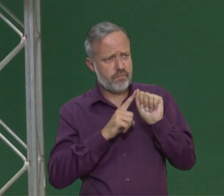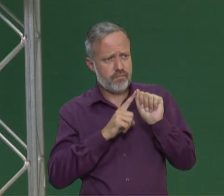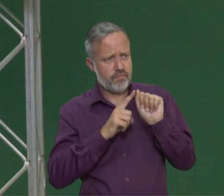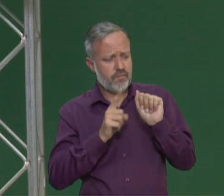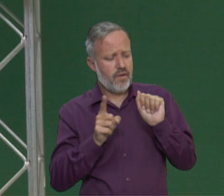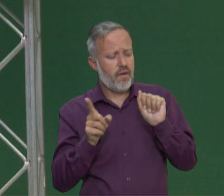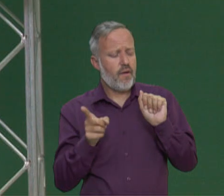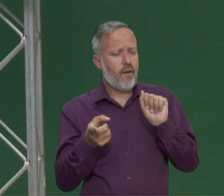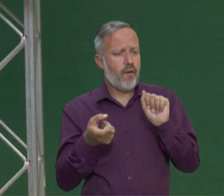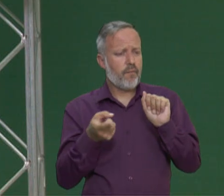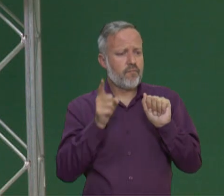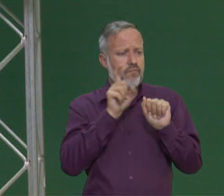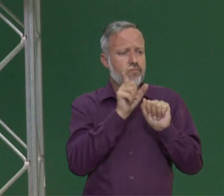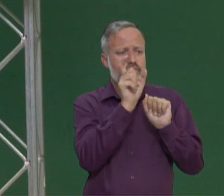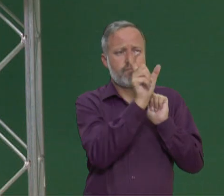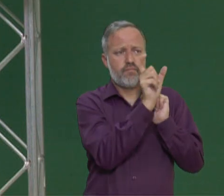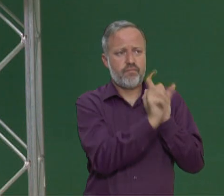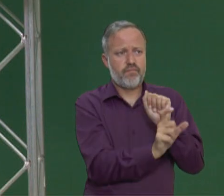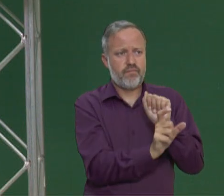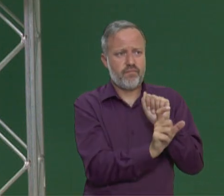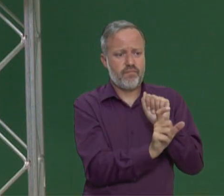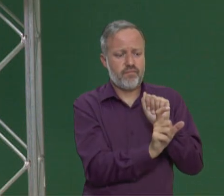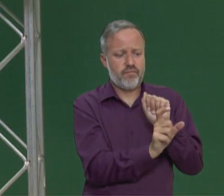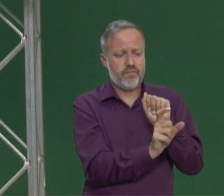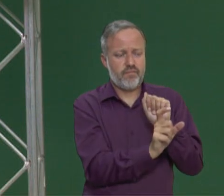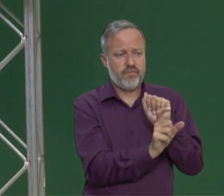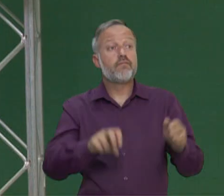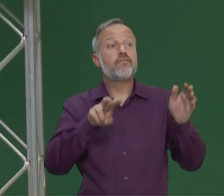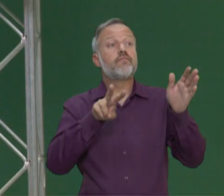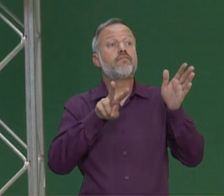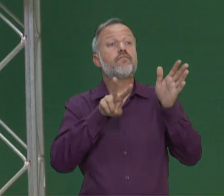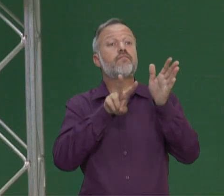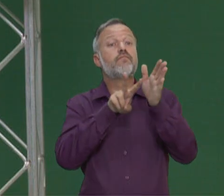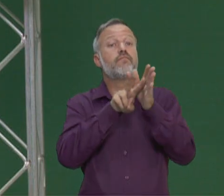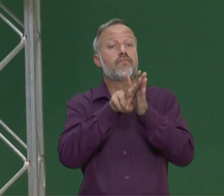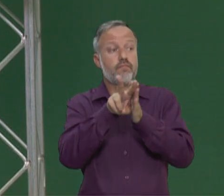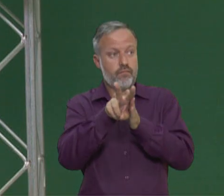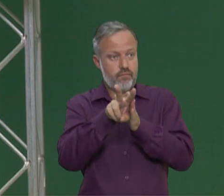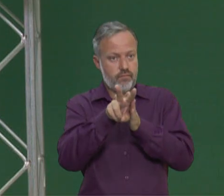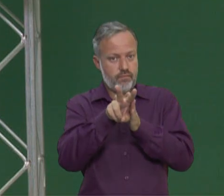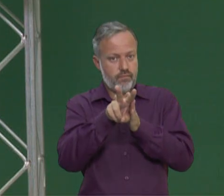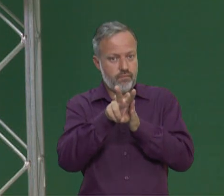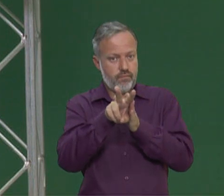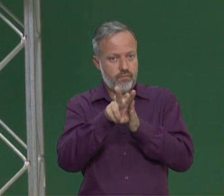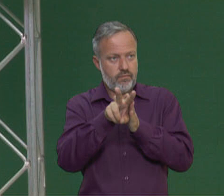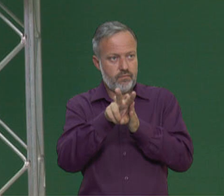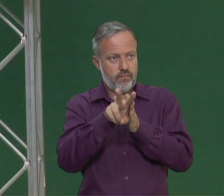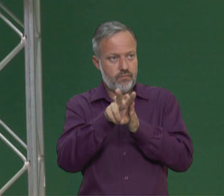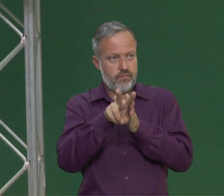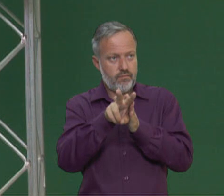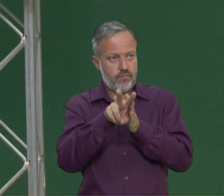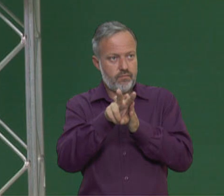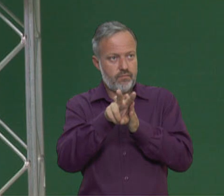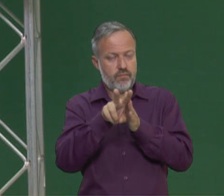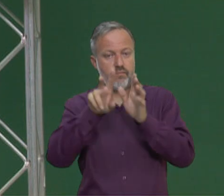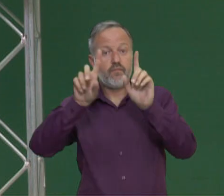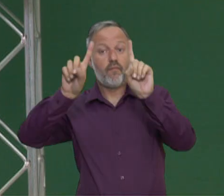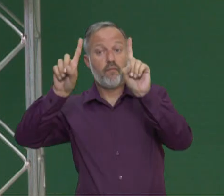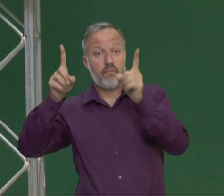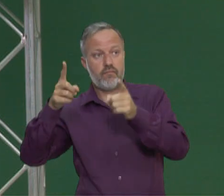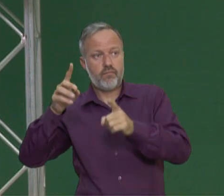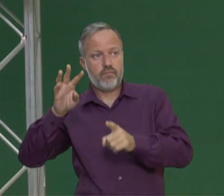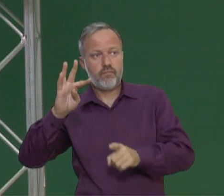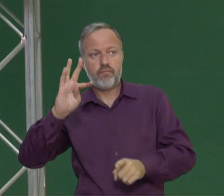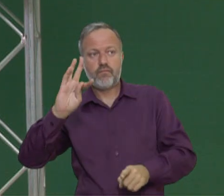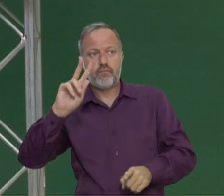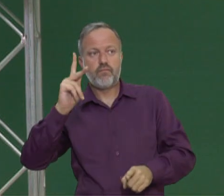o verbo, mas é pergunta, o verbo vem na frente. Exercise number 2. Blank. The